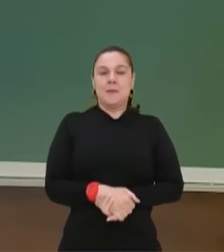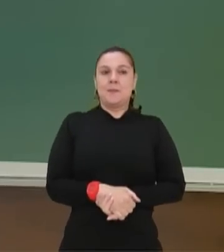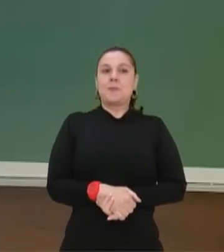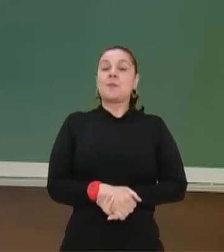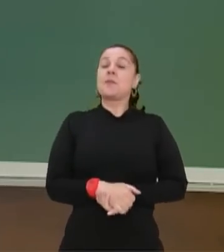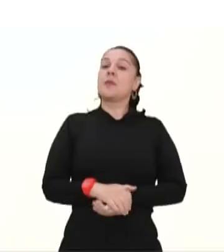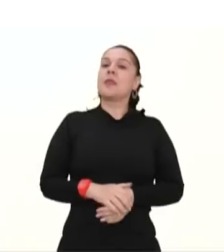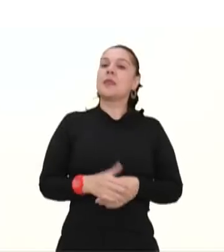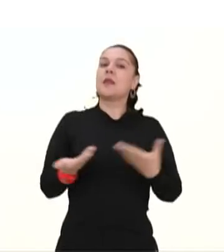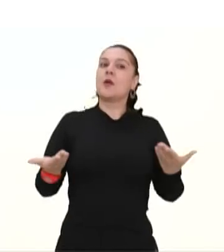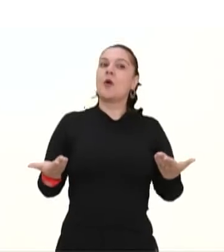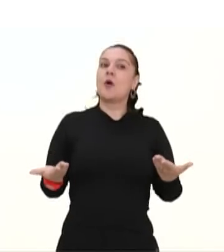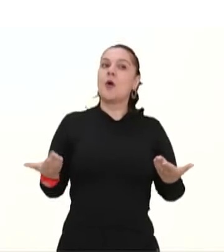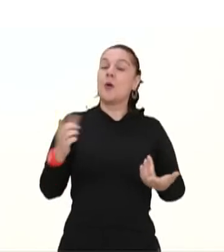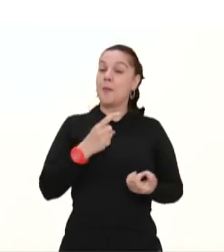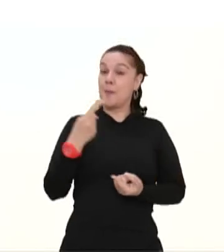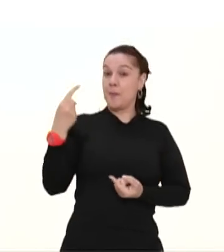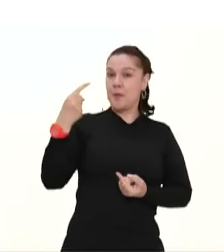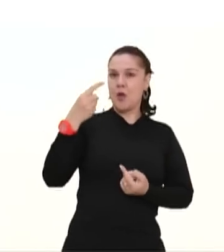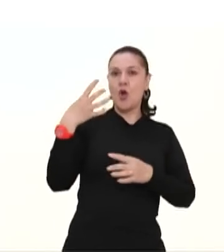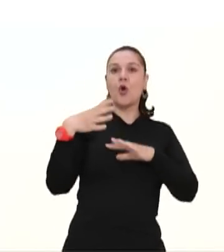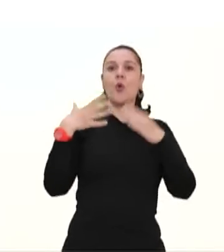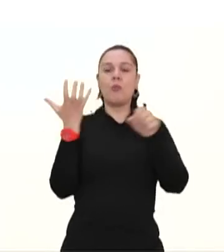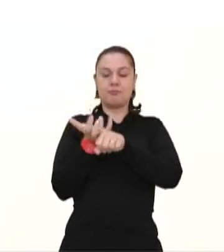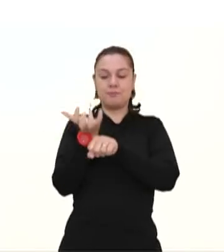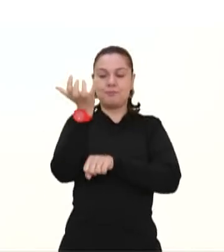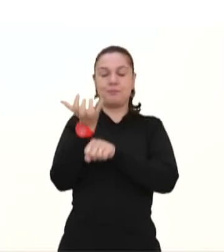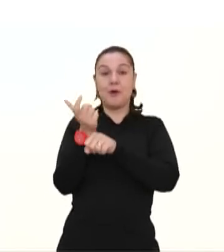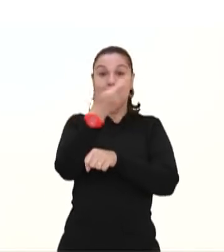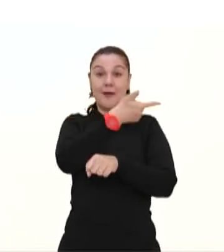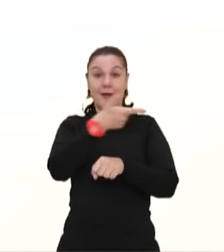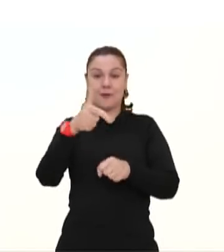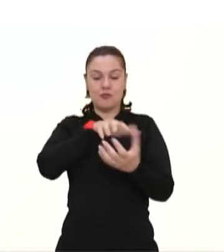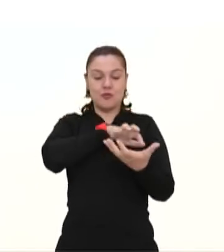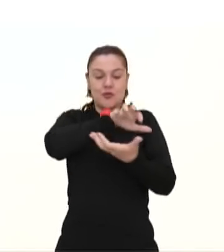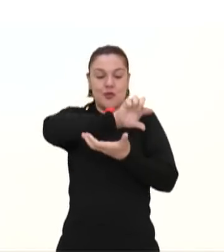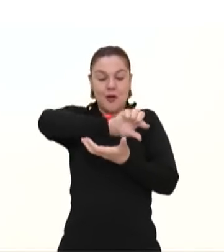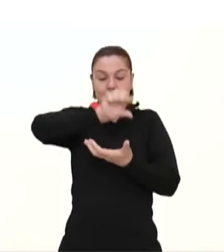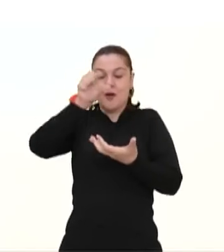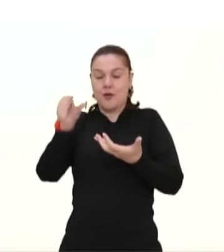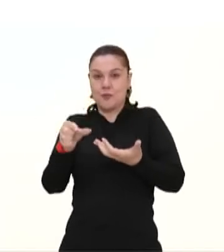respondessem esse exercício. Qual desses gases não existia na atmosfera primitiva?